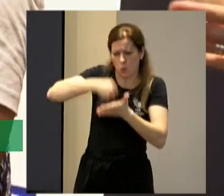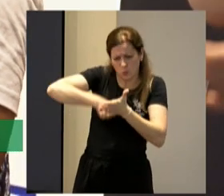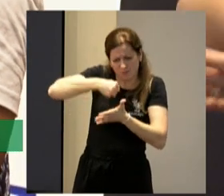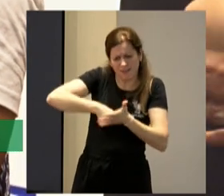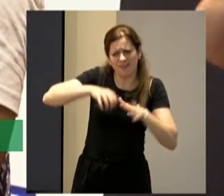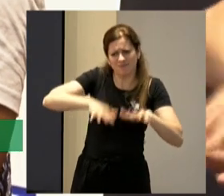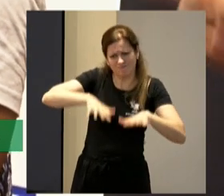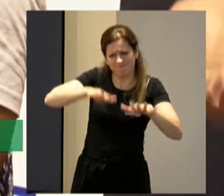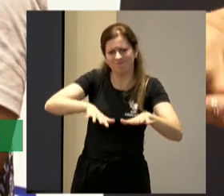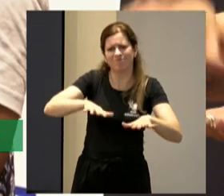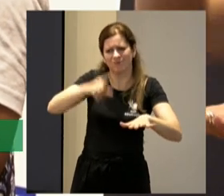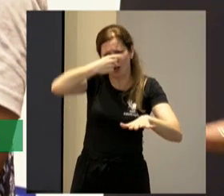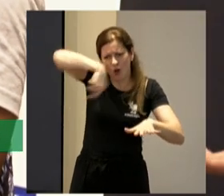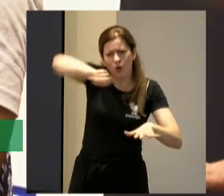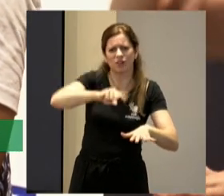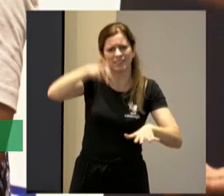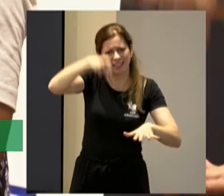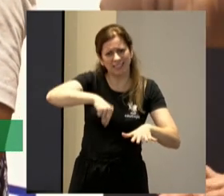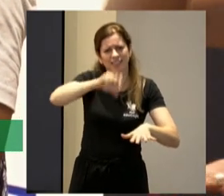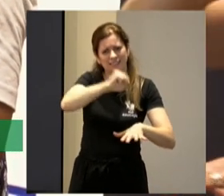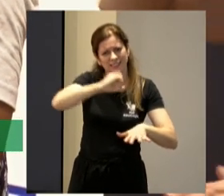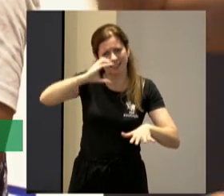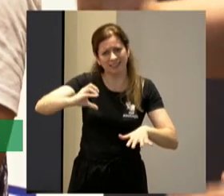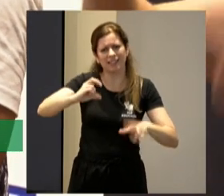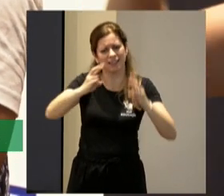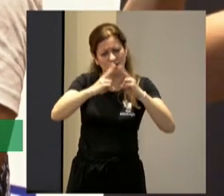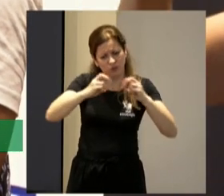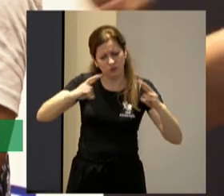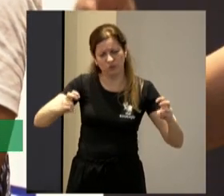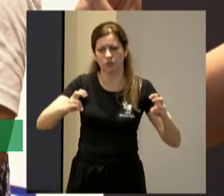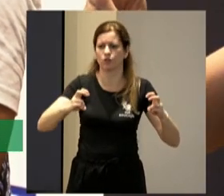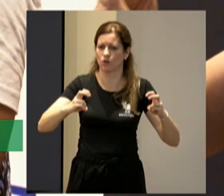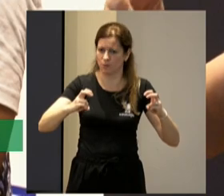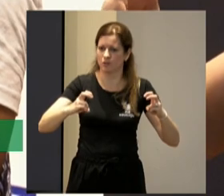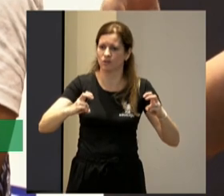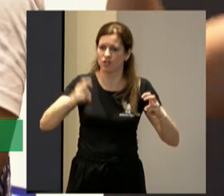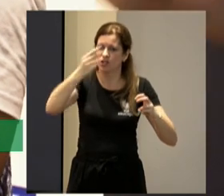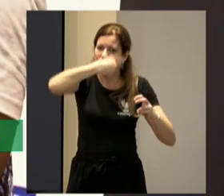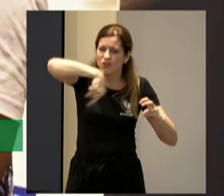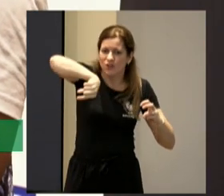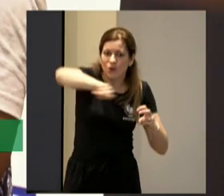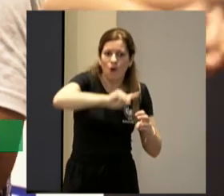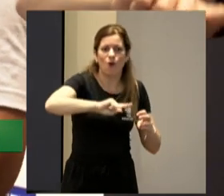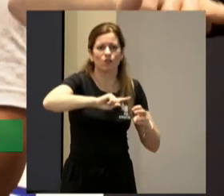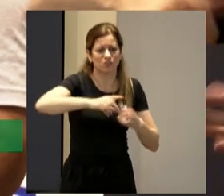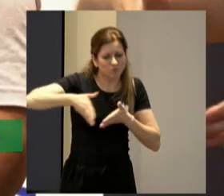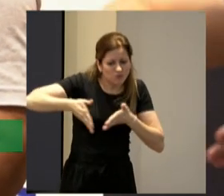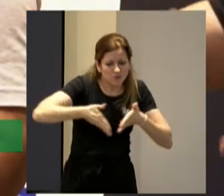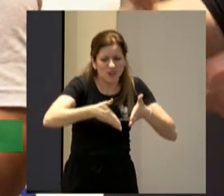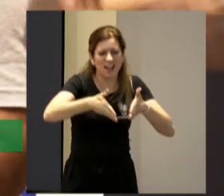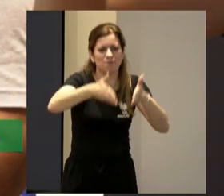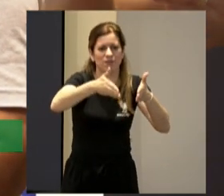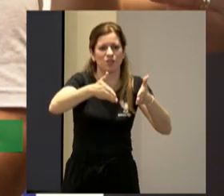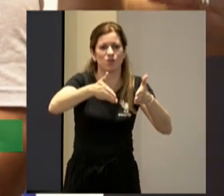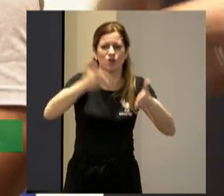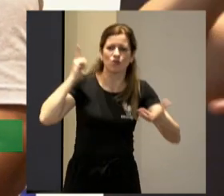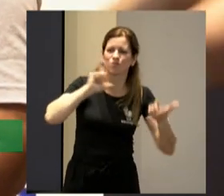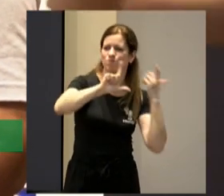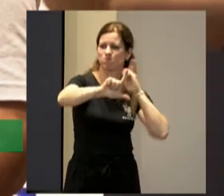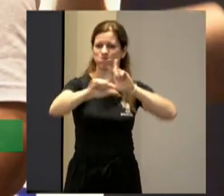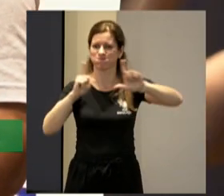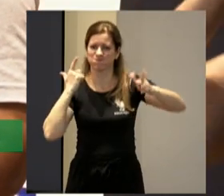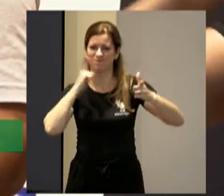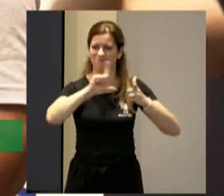Nós somos os únicos que podemos dizer que nós não perdemos nada, muito pelo contrário, nós